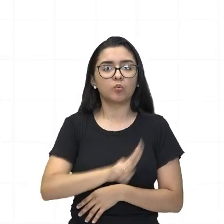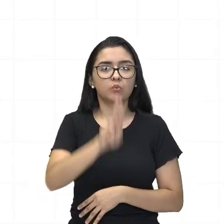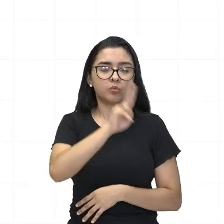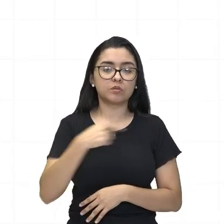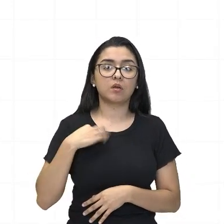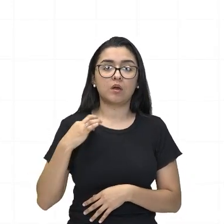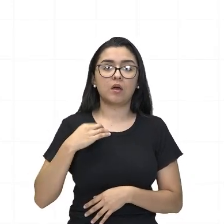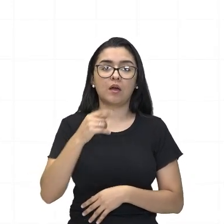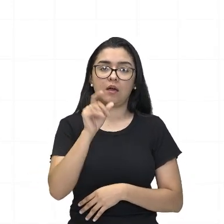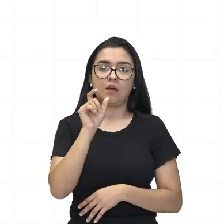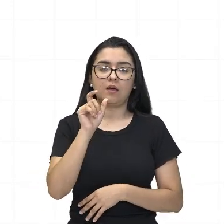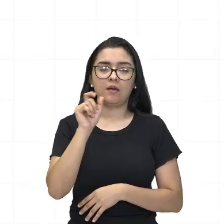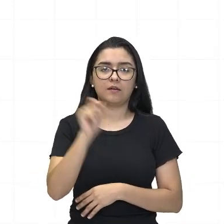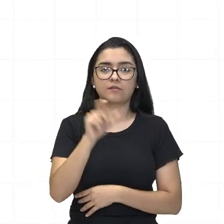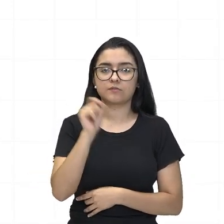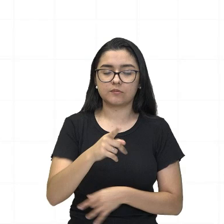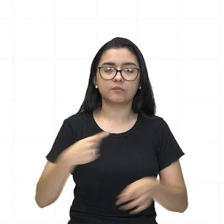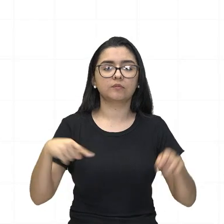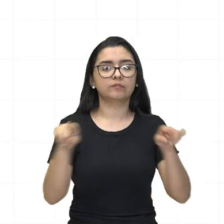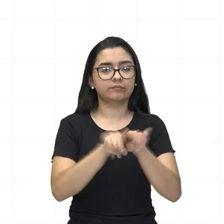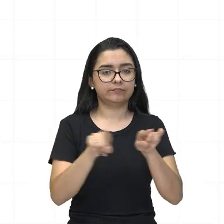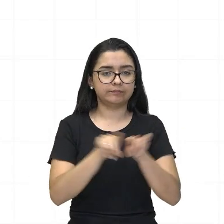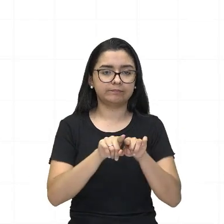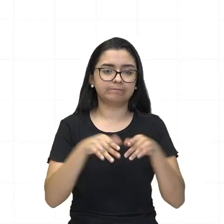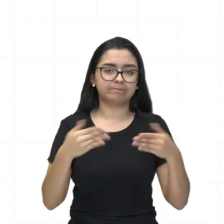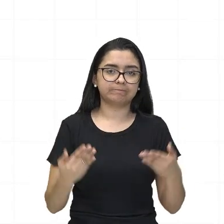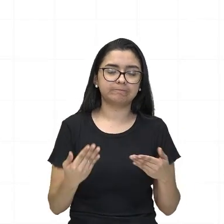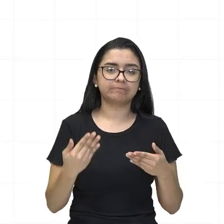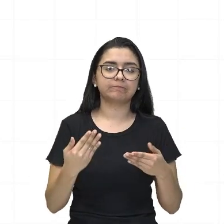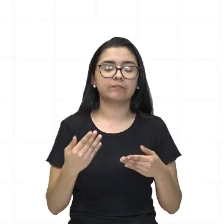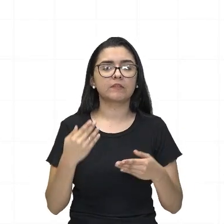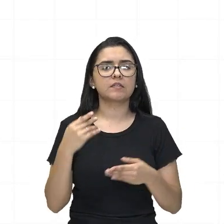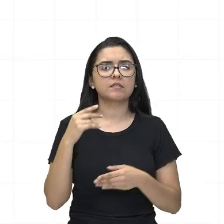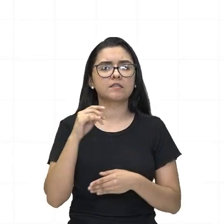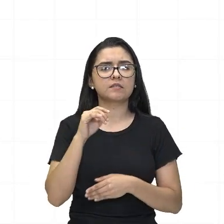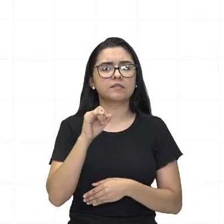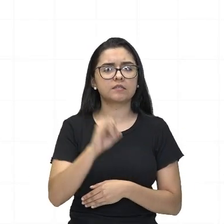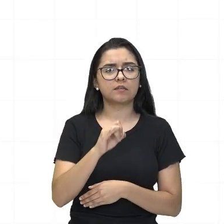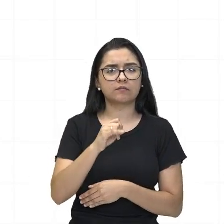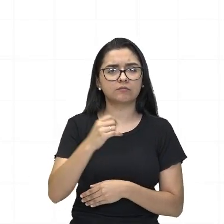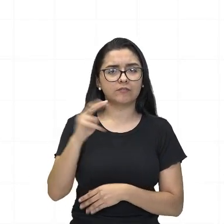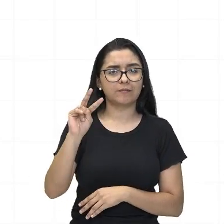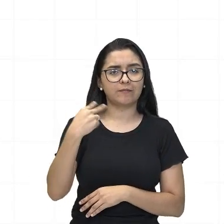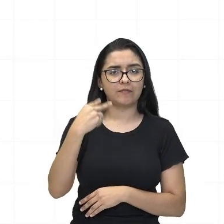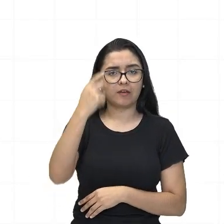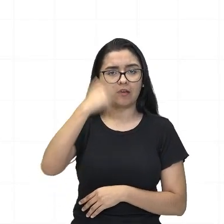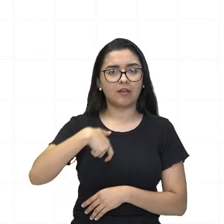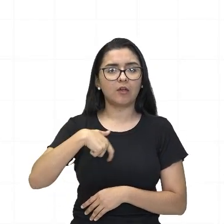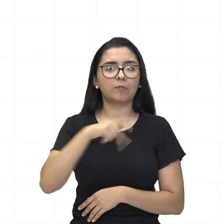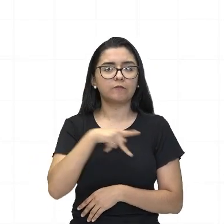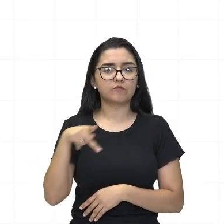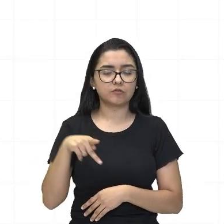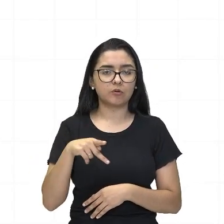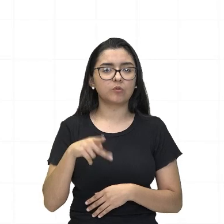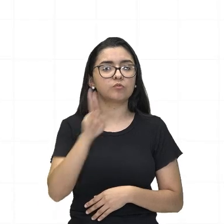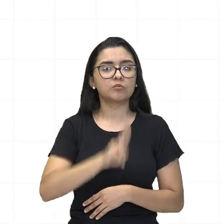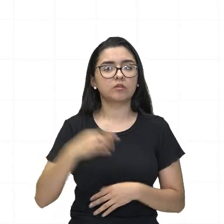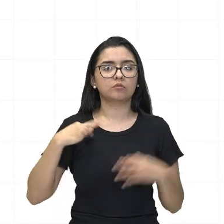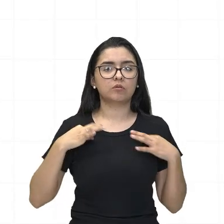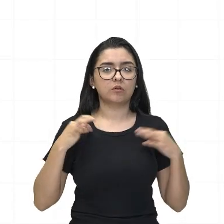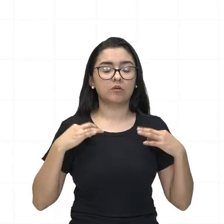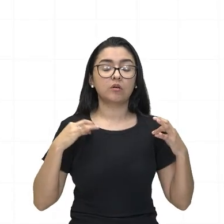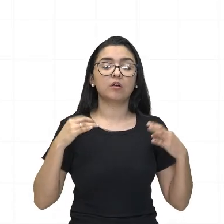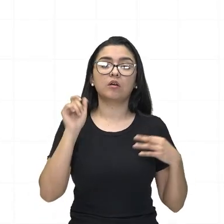azul, parte do uniforme. Quem olha para o professor Renato, quando ele está uniformizado com